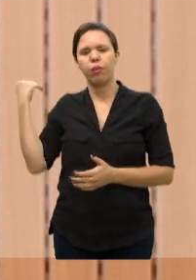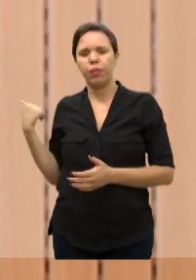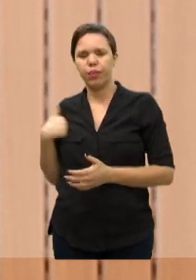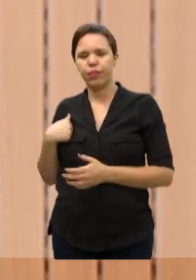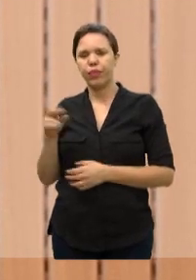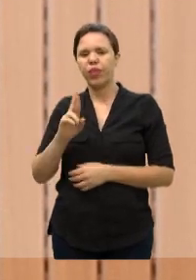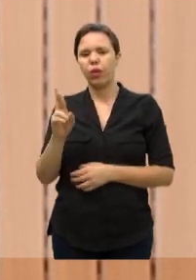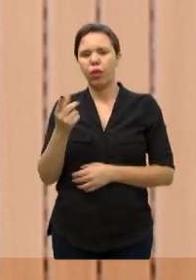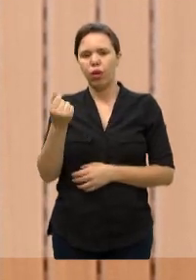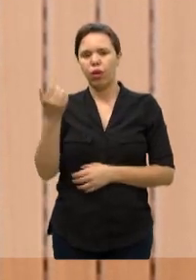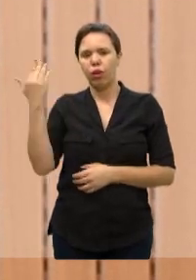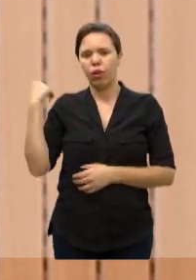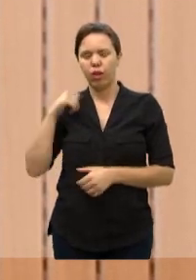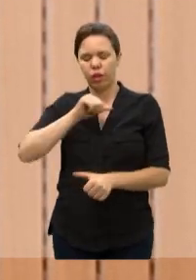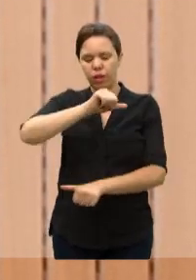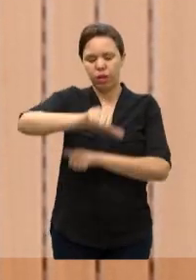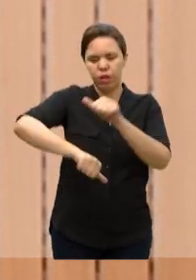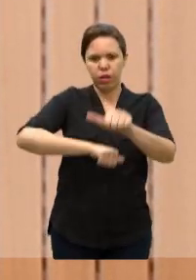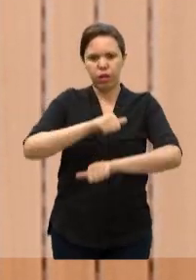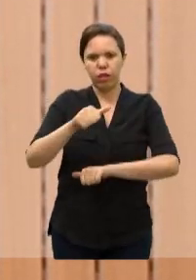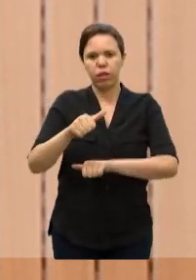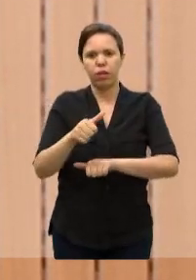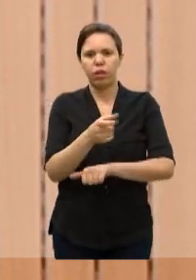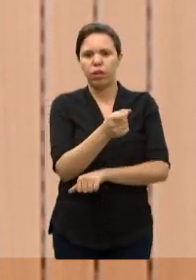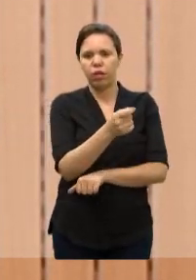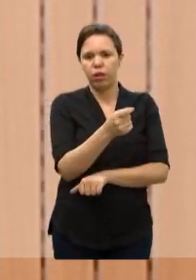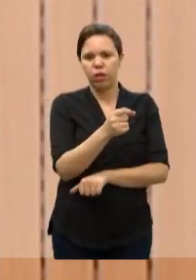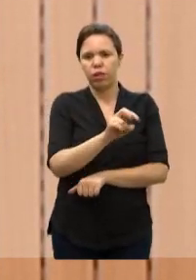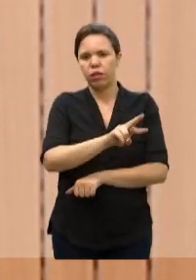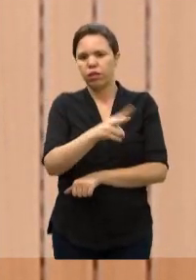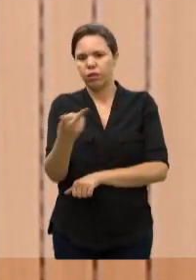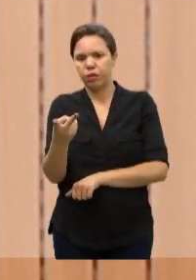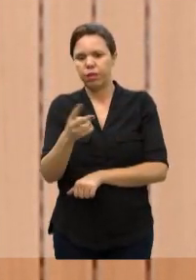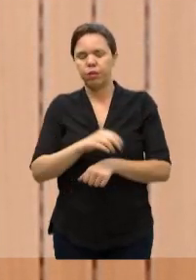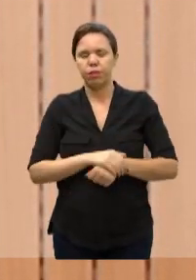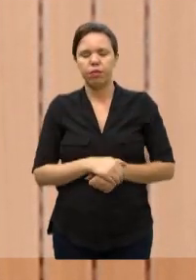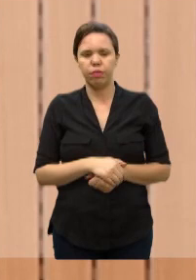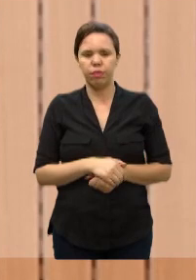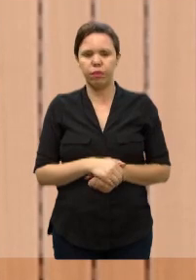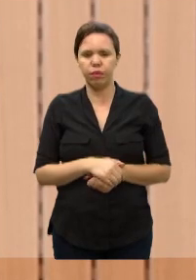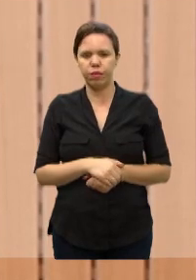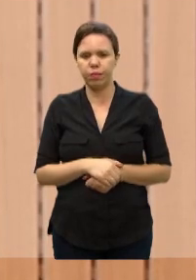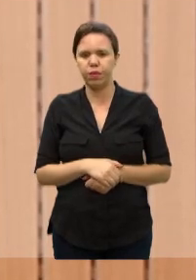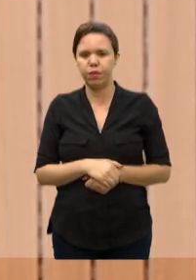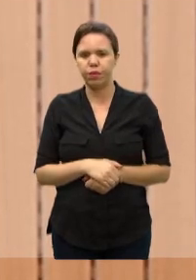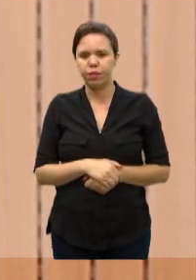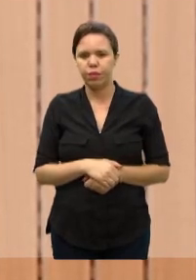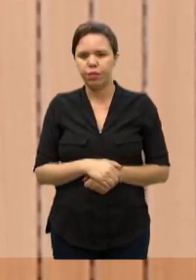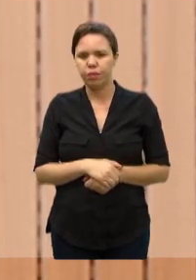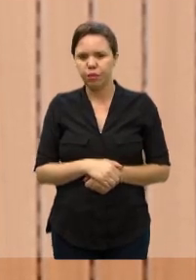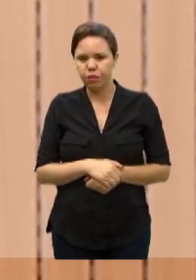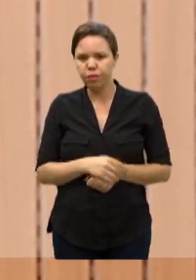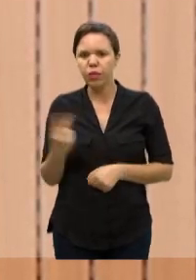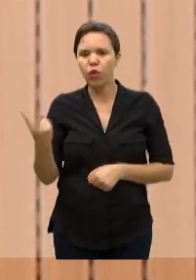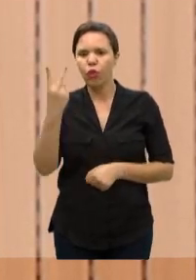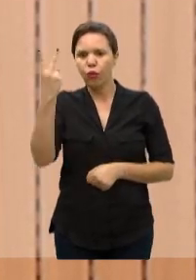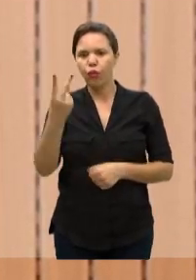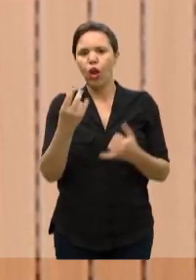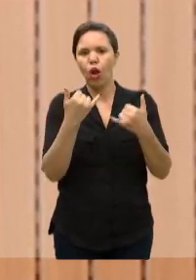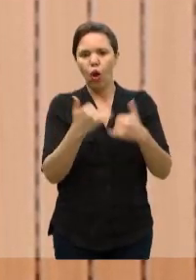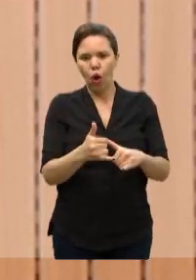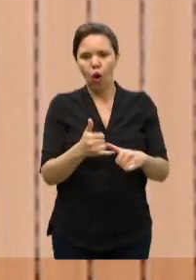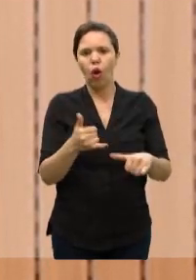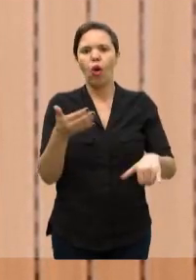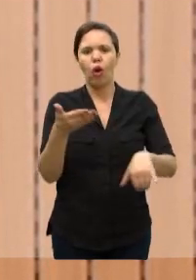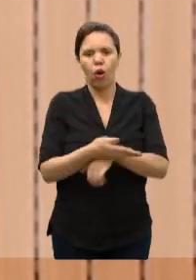real, naquela transformação de uma moeda para outra, teria que ser, o valor da passagem de ônibus